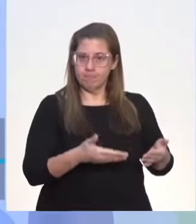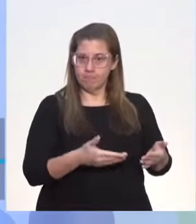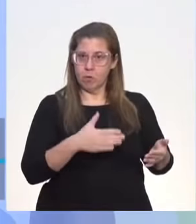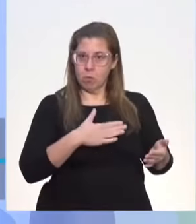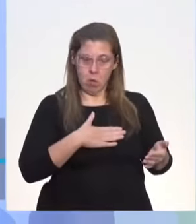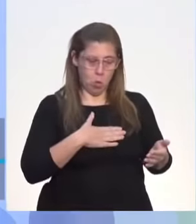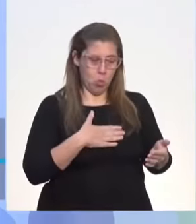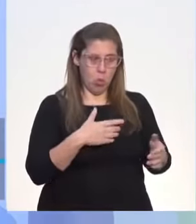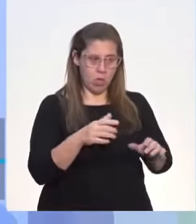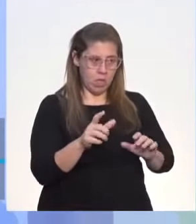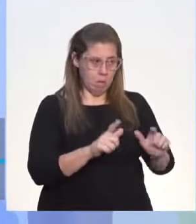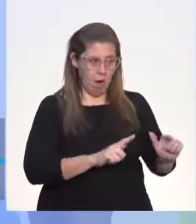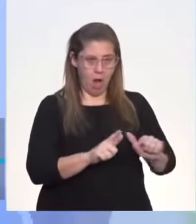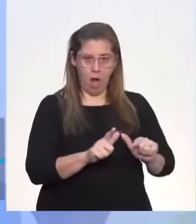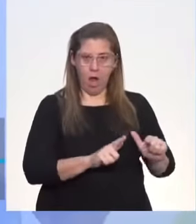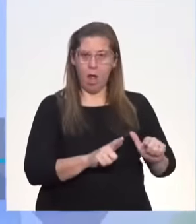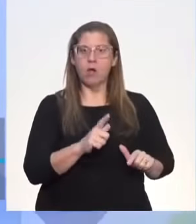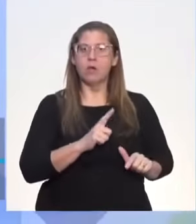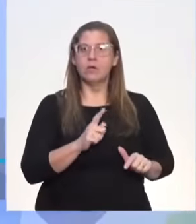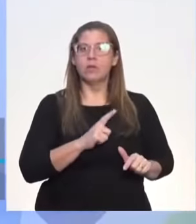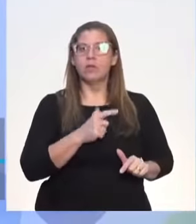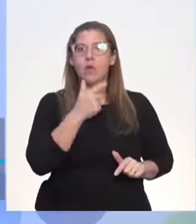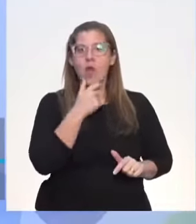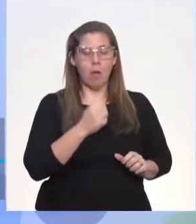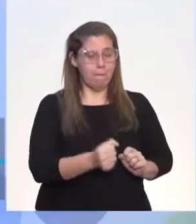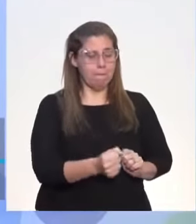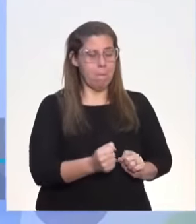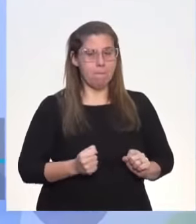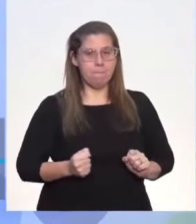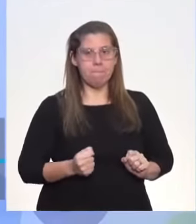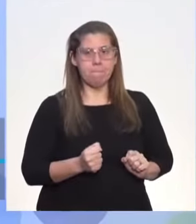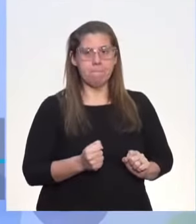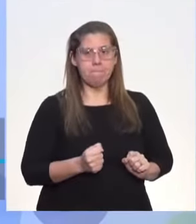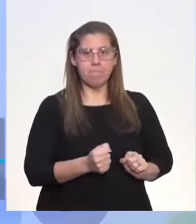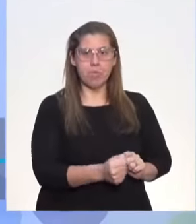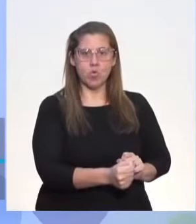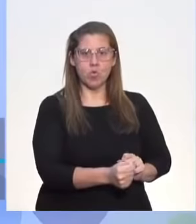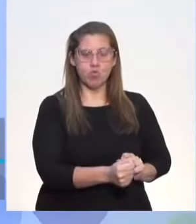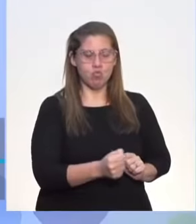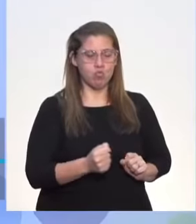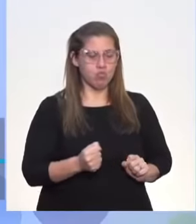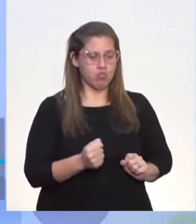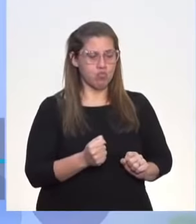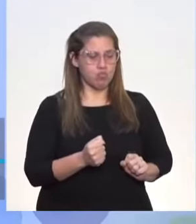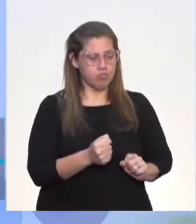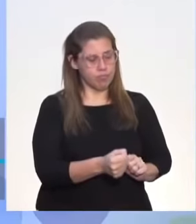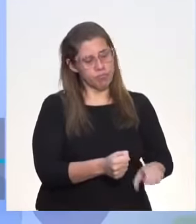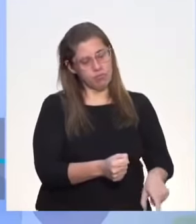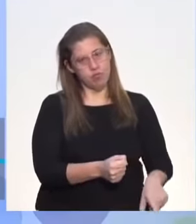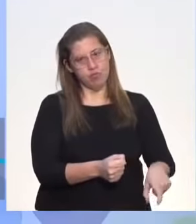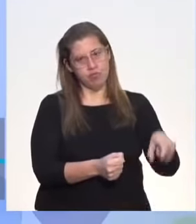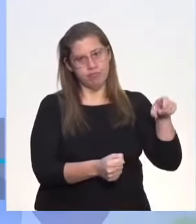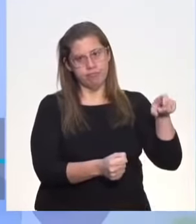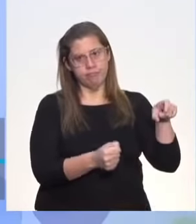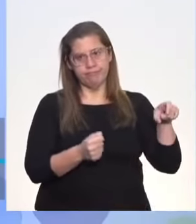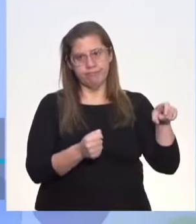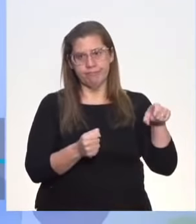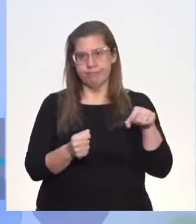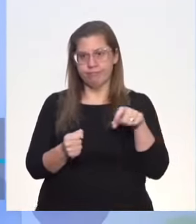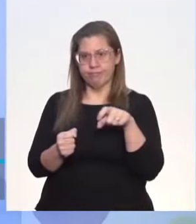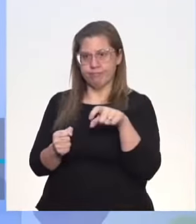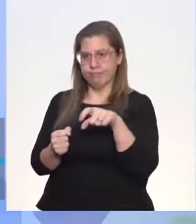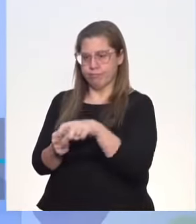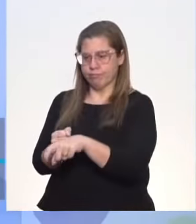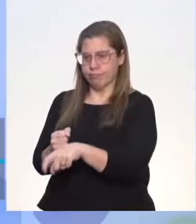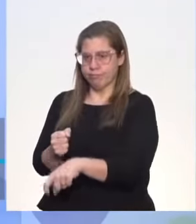trabalho porque Ailton os caras né tem uma alavanquinha lá já eu tinha Carvalho um recital pega daqui coloca ali é